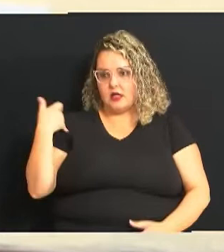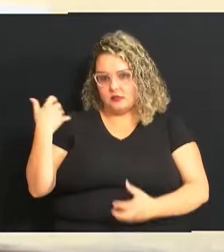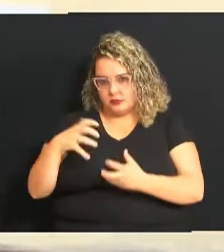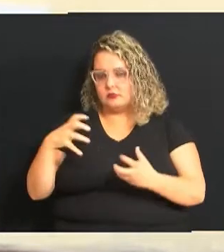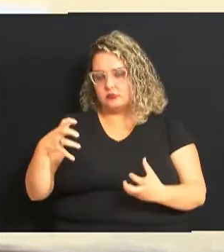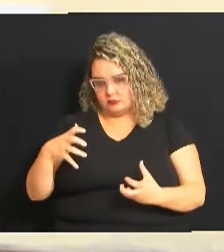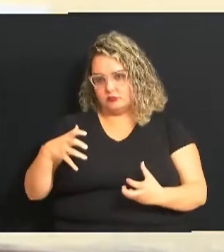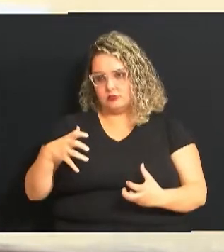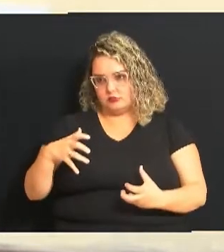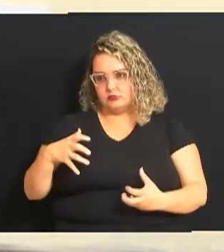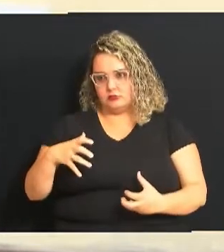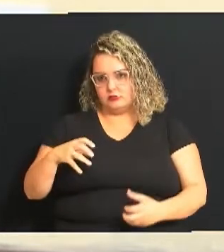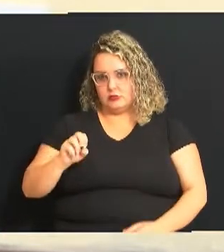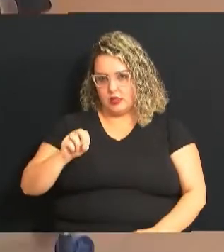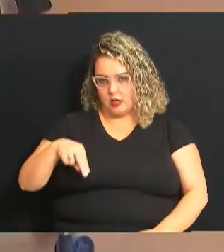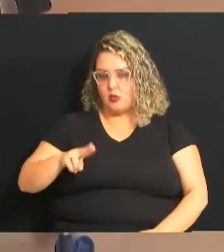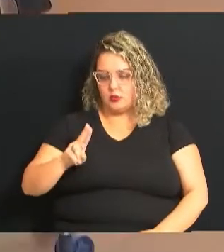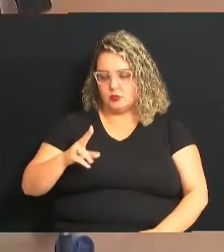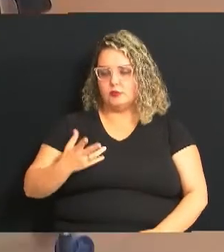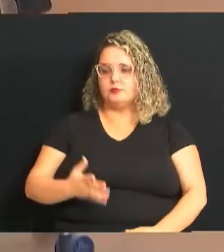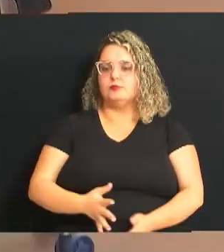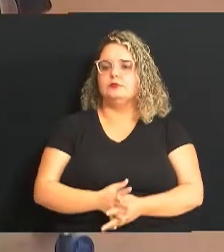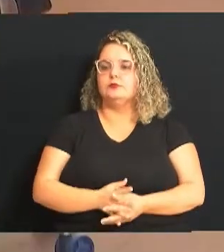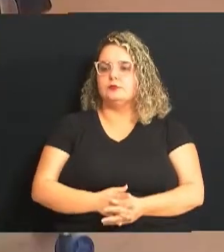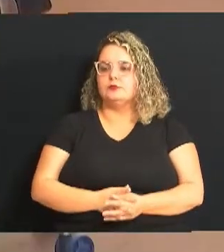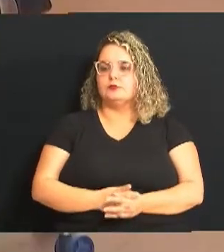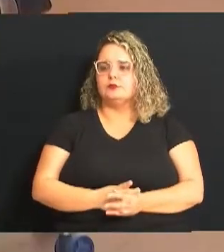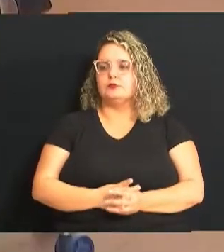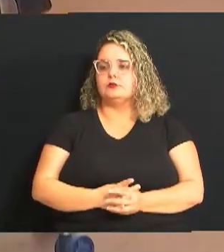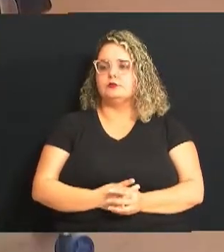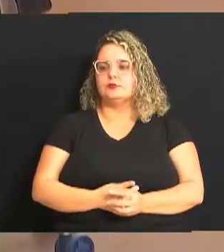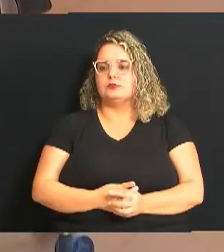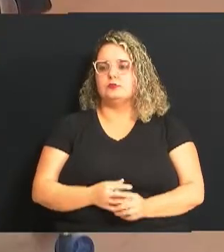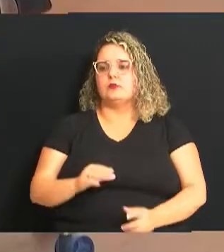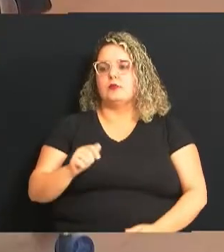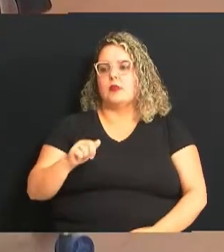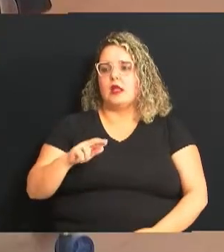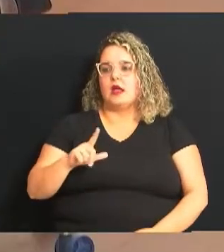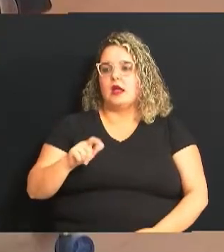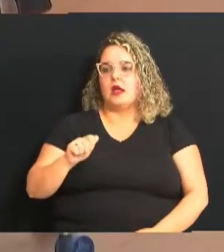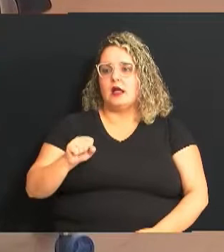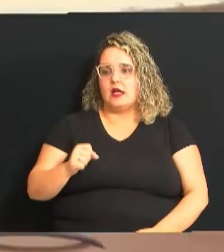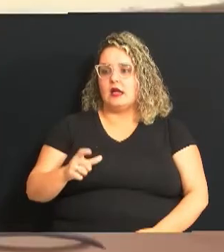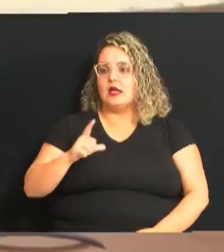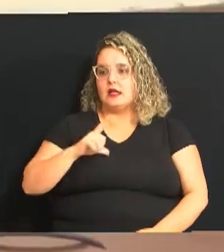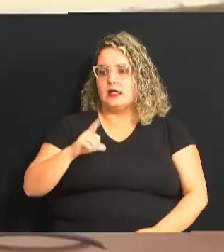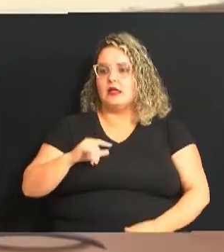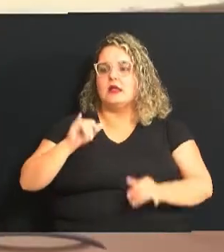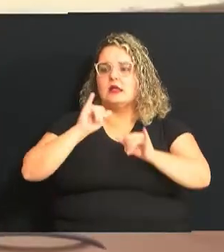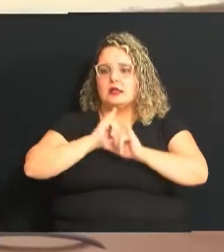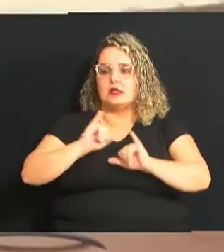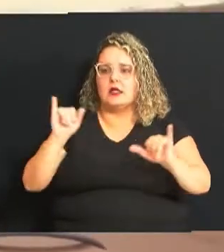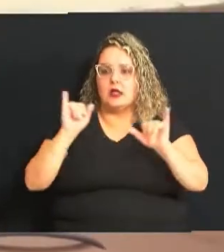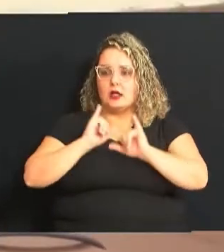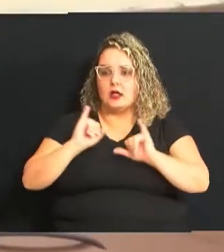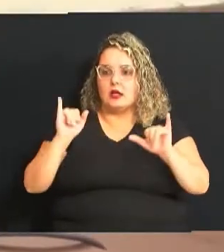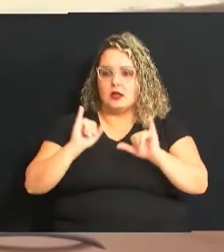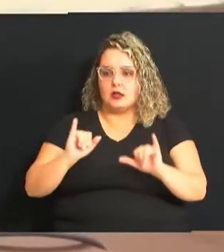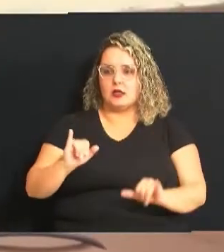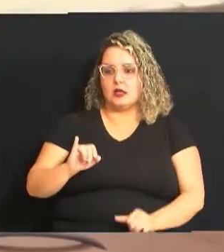idosa. Sim. Olha, inclusive, a Carla trouxe aqui para a gente, existe uma campanha